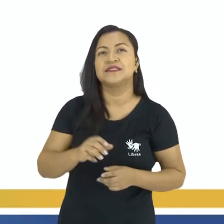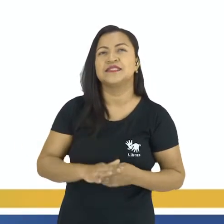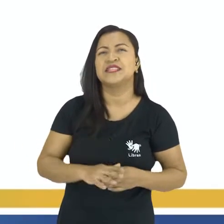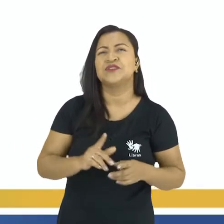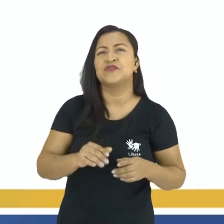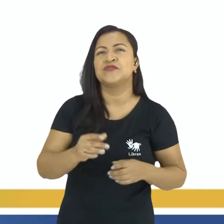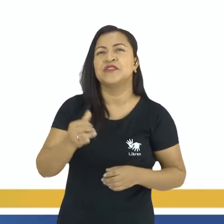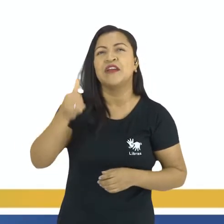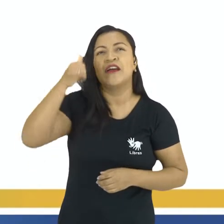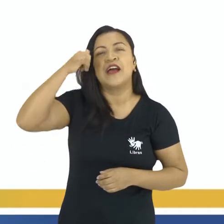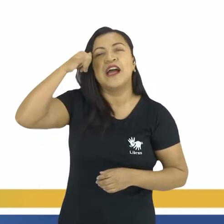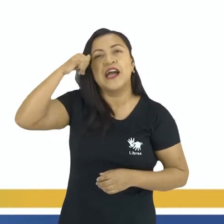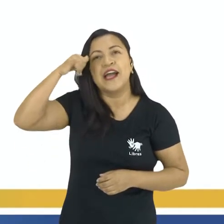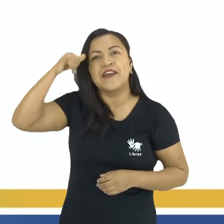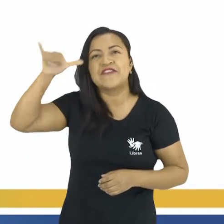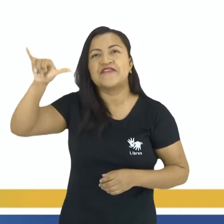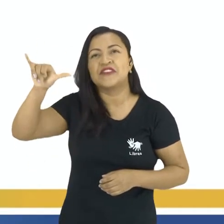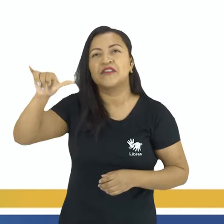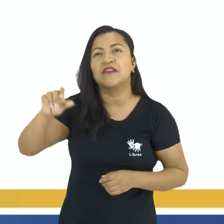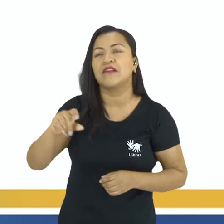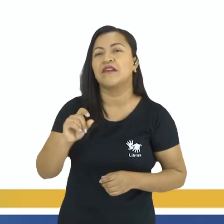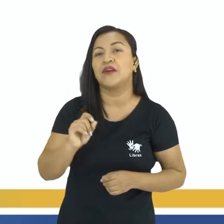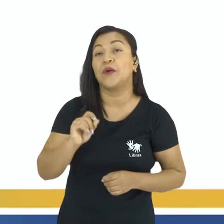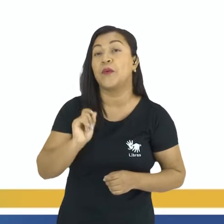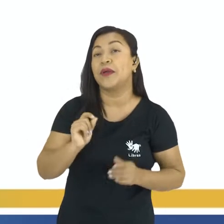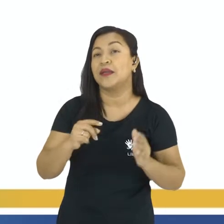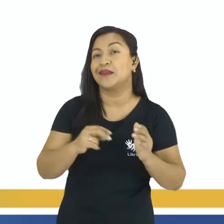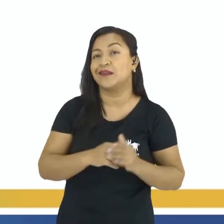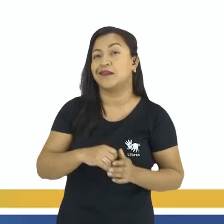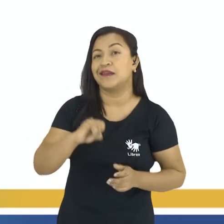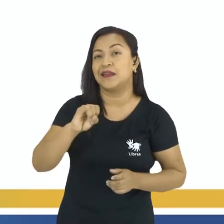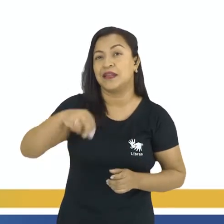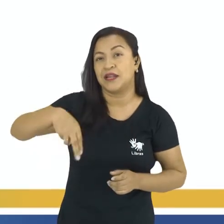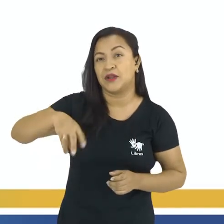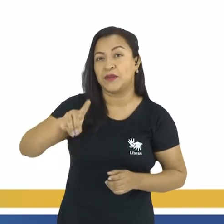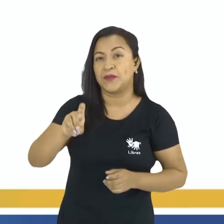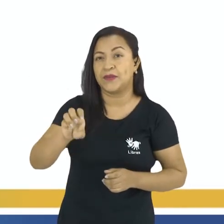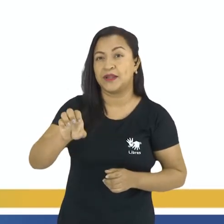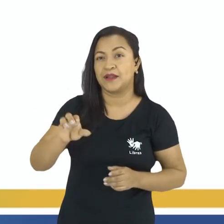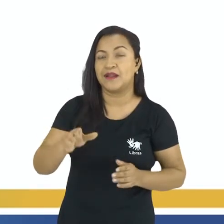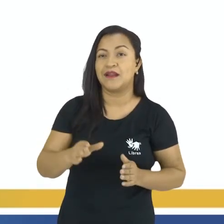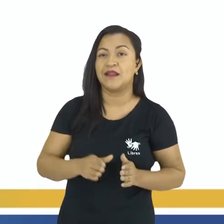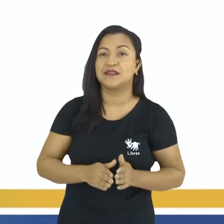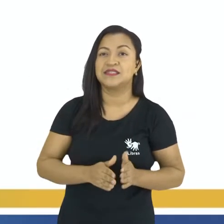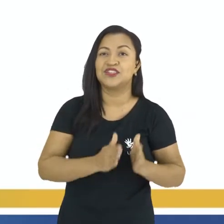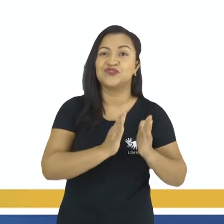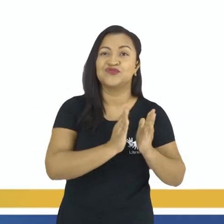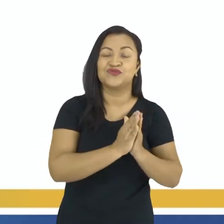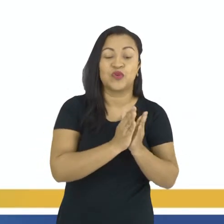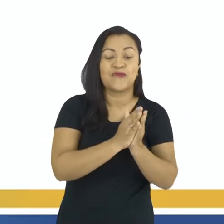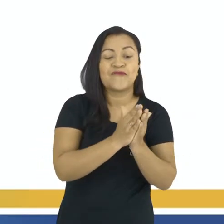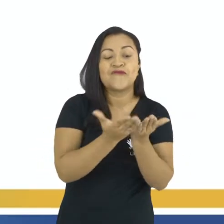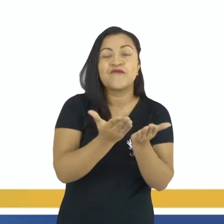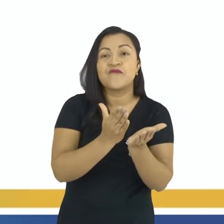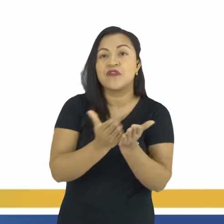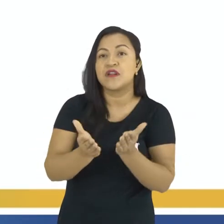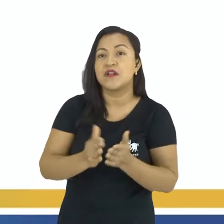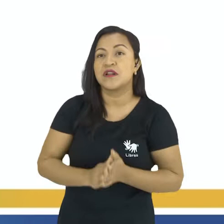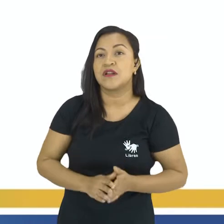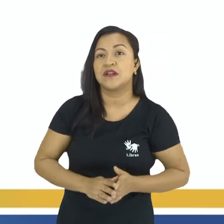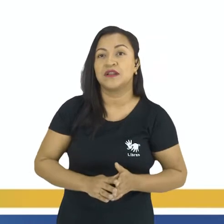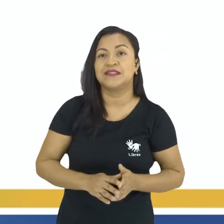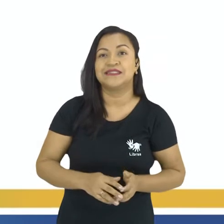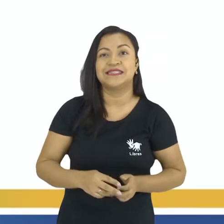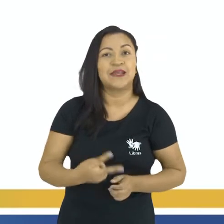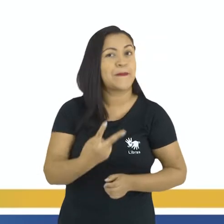pelos católicos. O que era o index? O index era uma coleção de livros proibidos. Os católicos